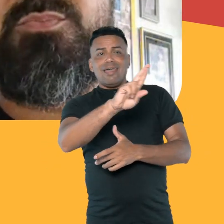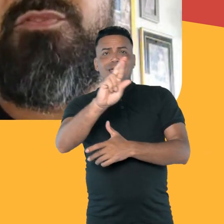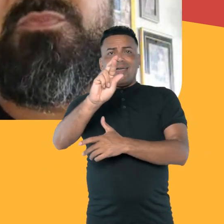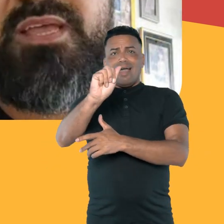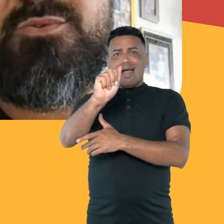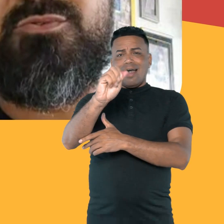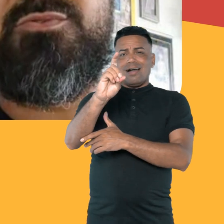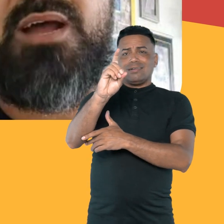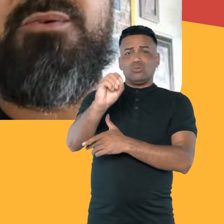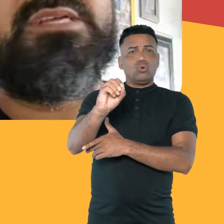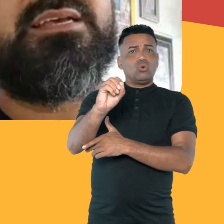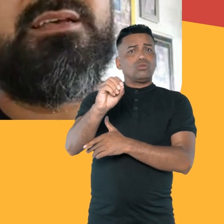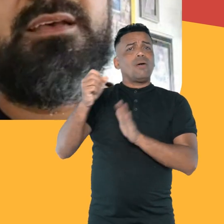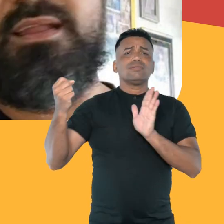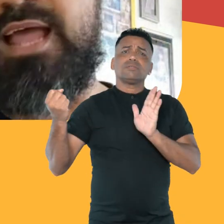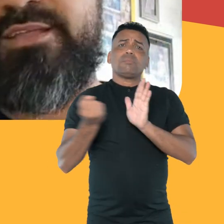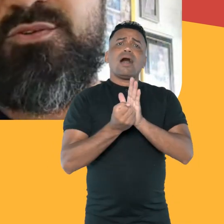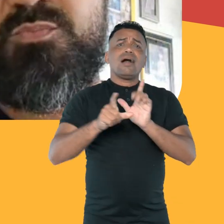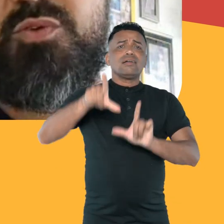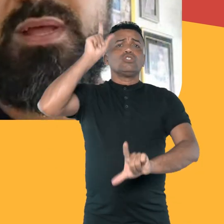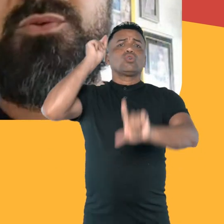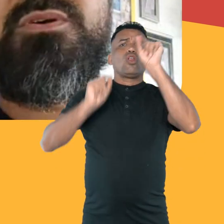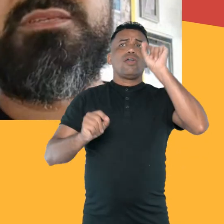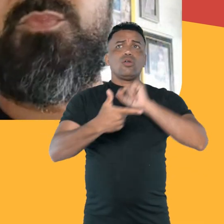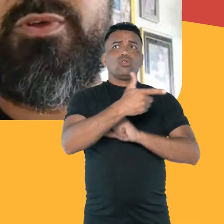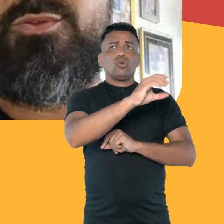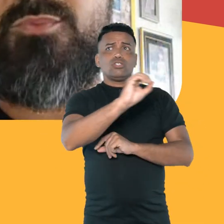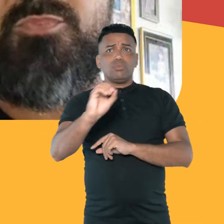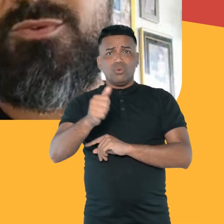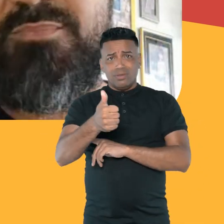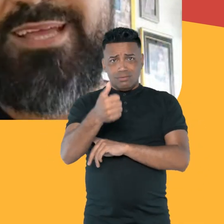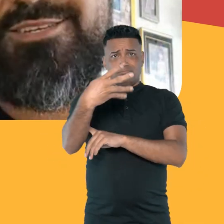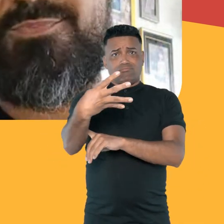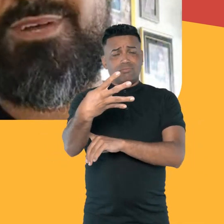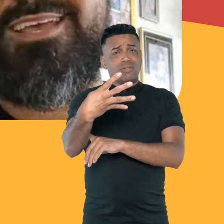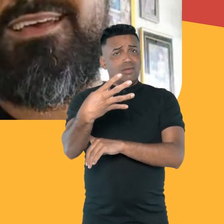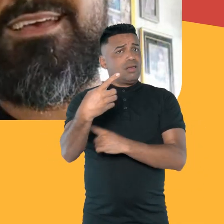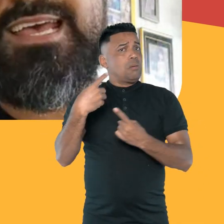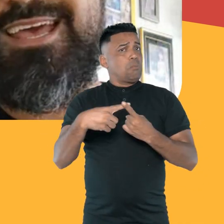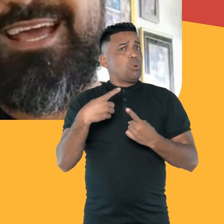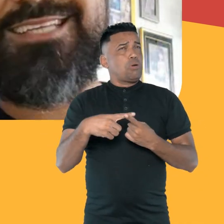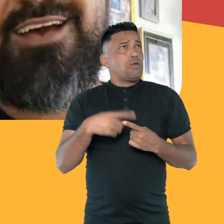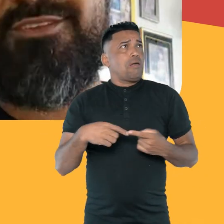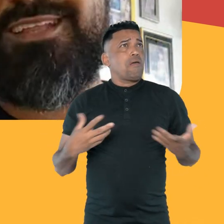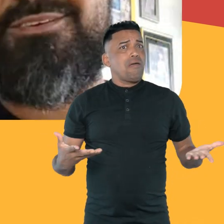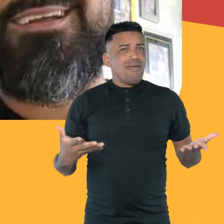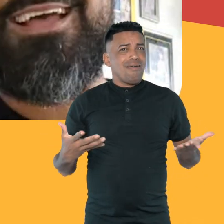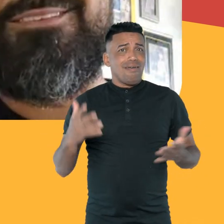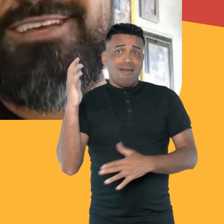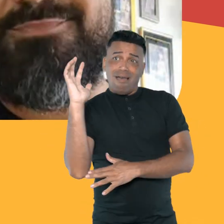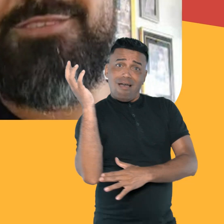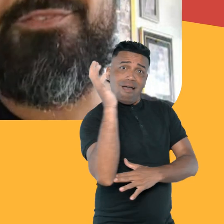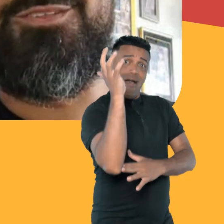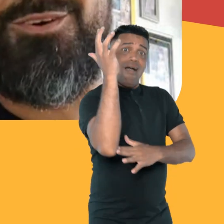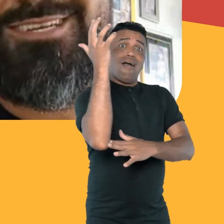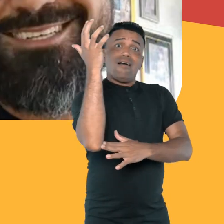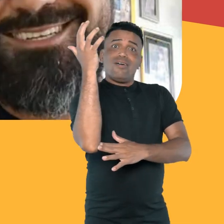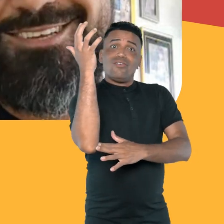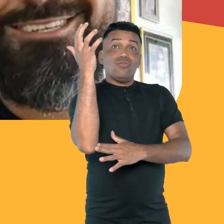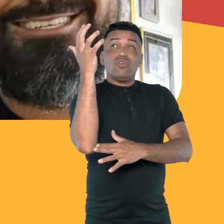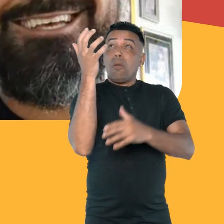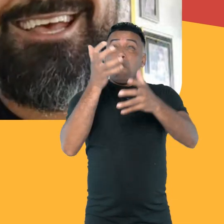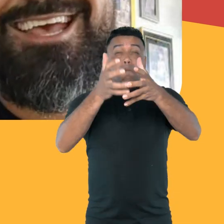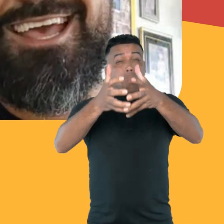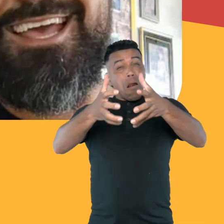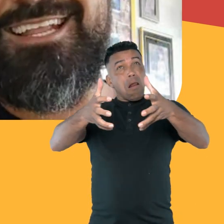para o nosso movimento cultural lá em 2014 muito oportunamente, porque essa árvore está ficando cada vez mais frondosa